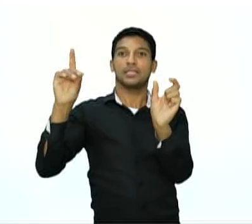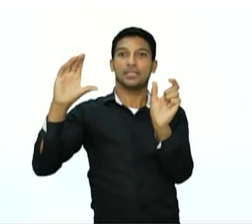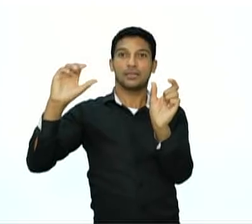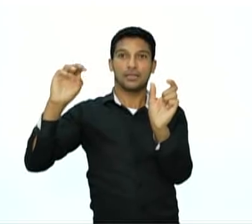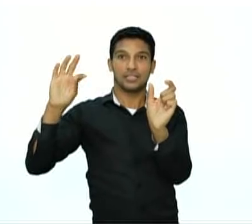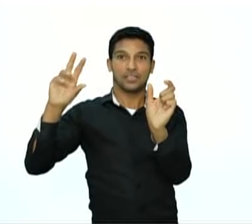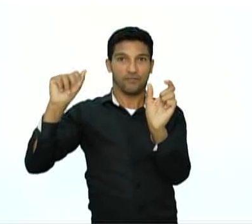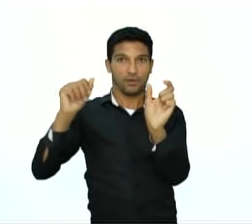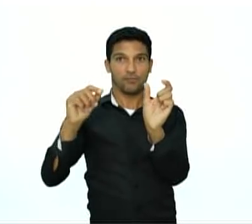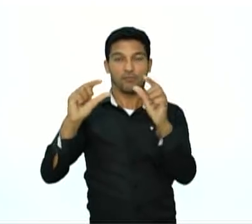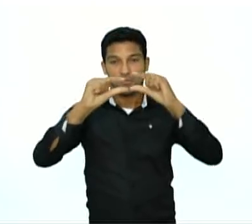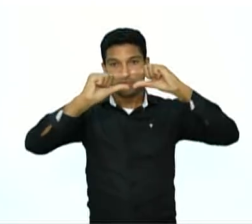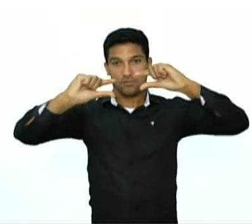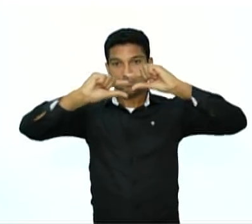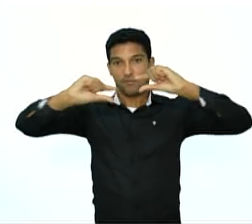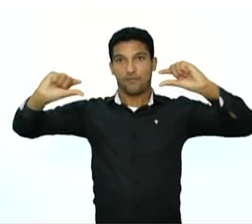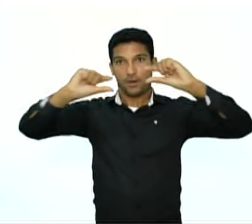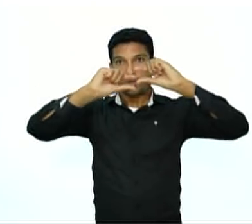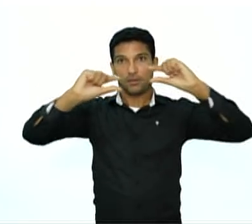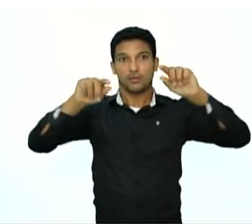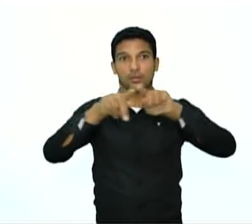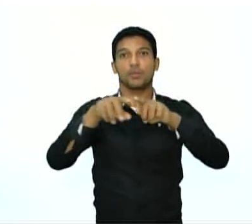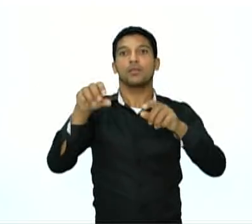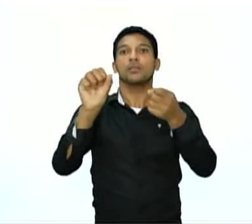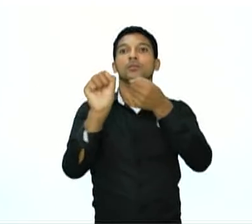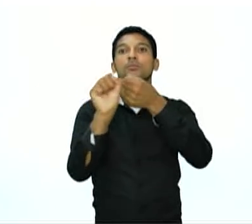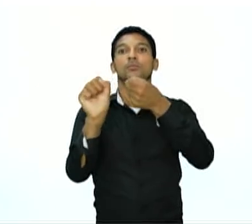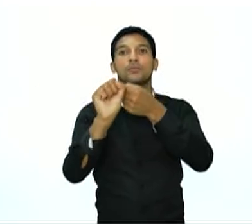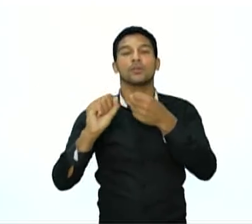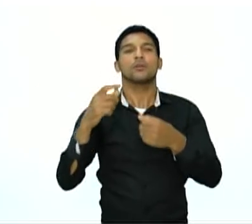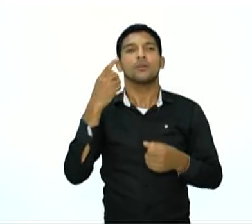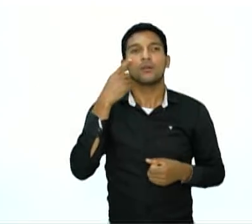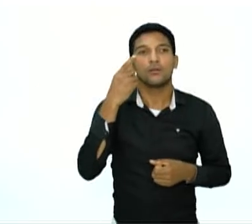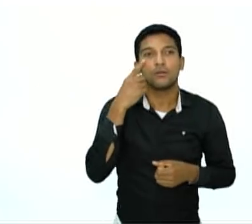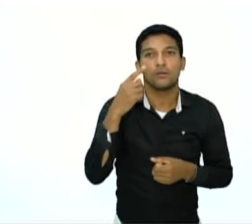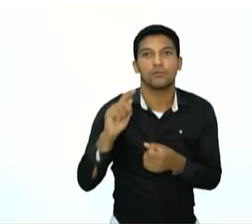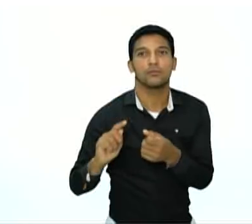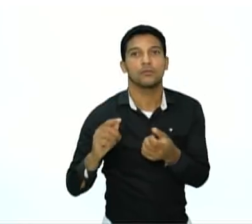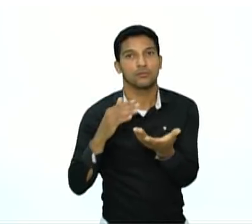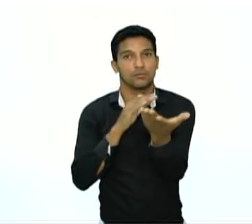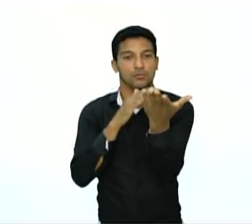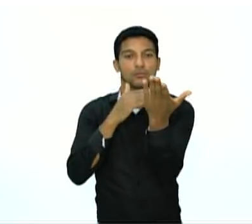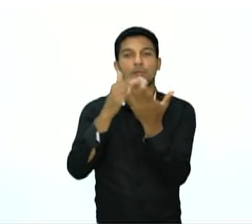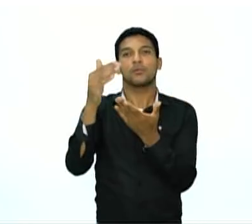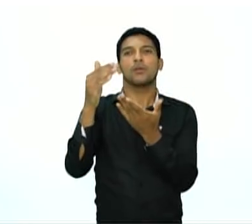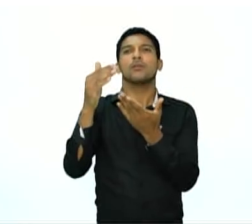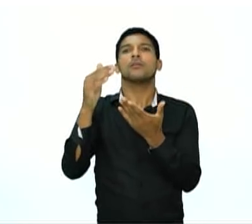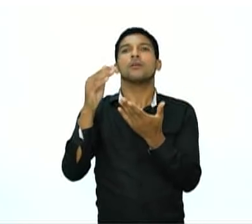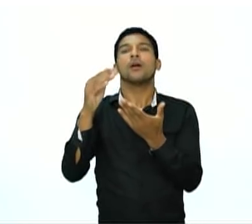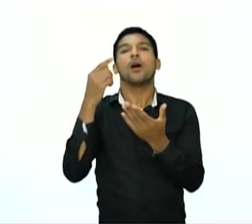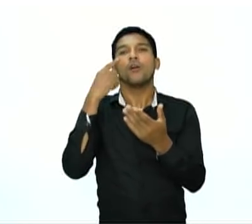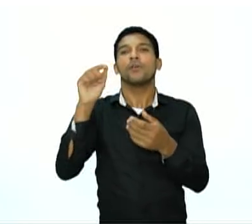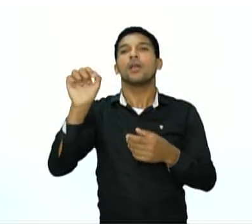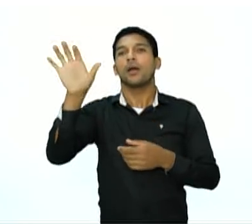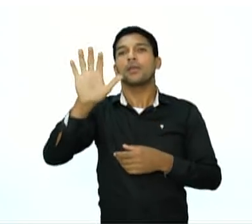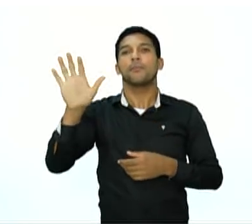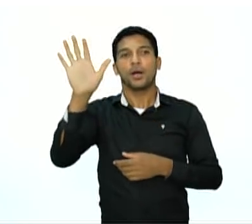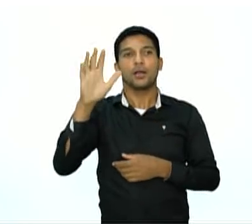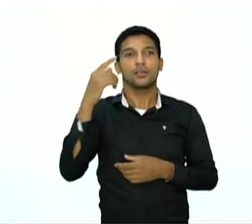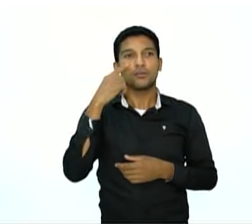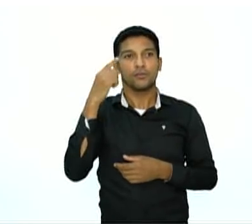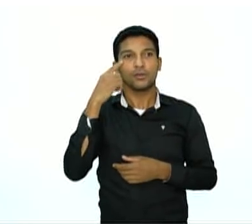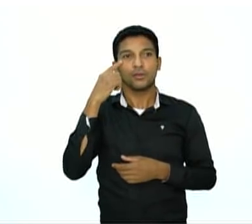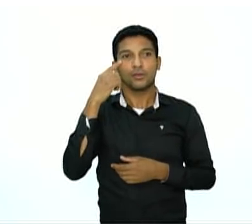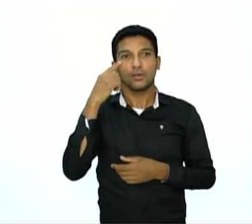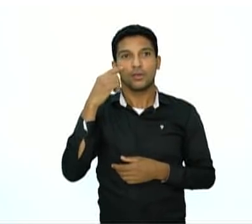você vai gravar. Para começarmos a nossa conversa, eu coloquei aqui duas figurinhas. Na primeira,